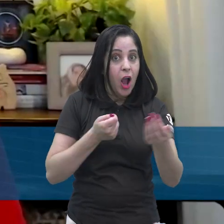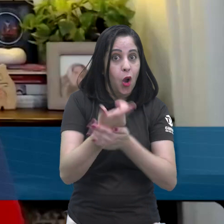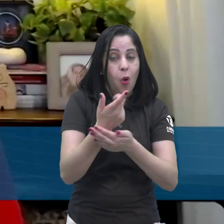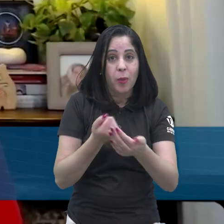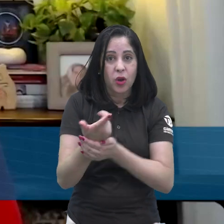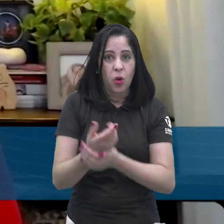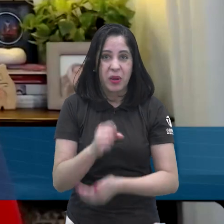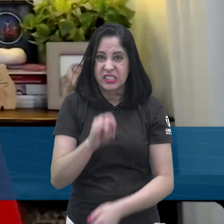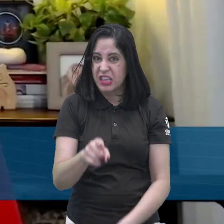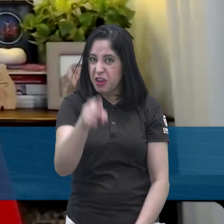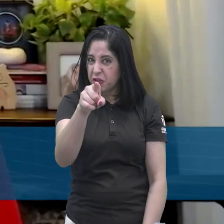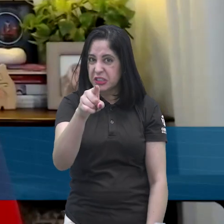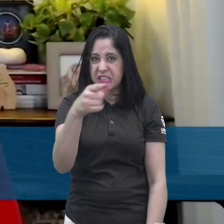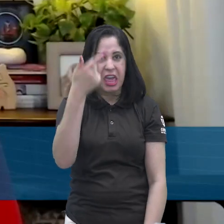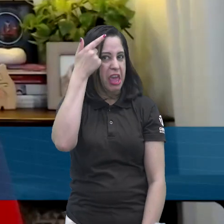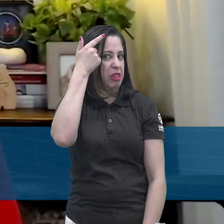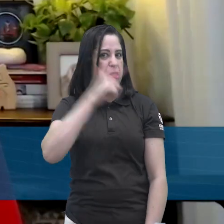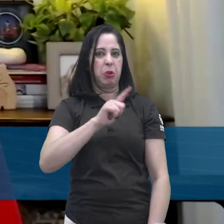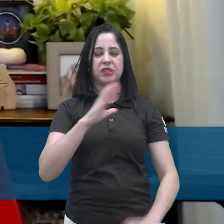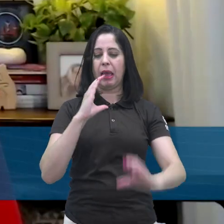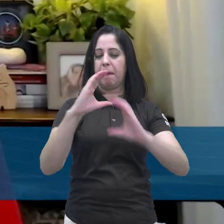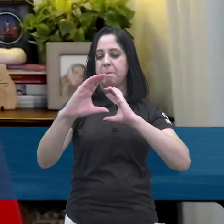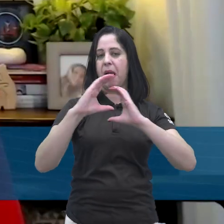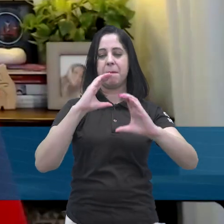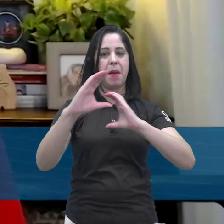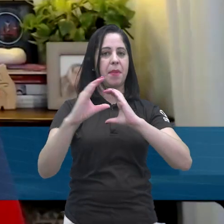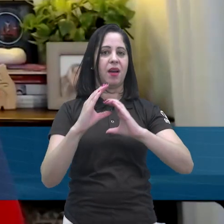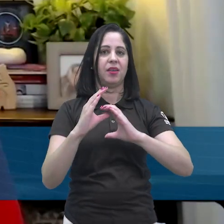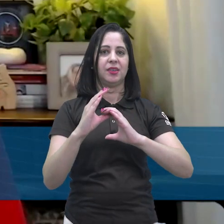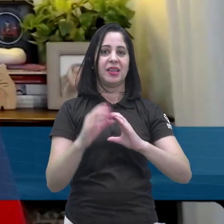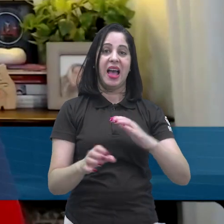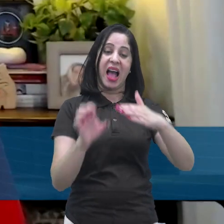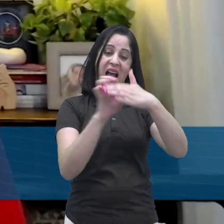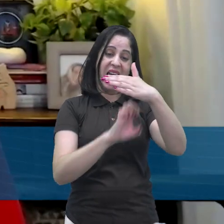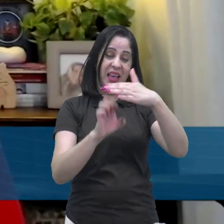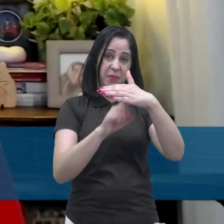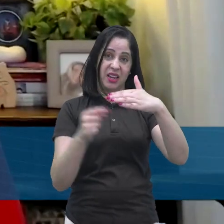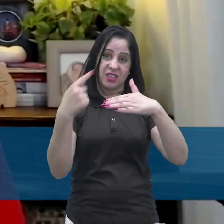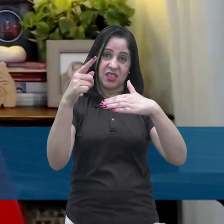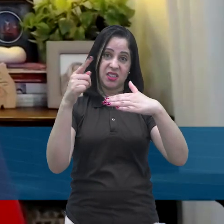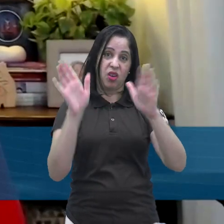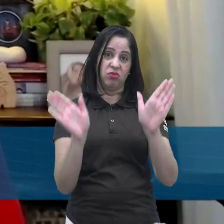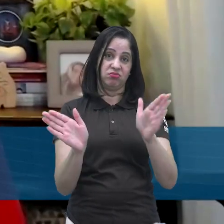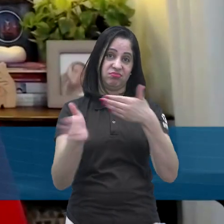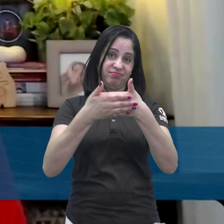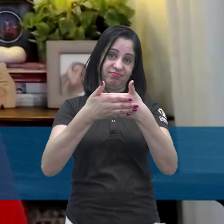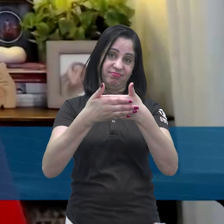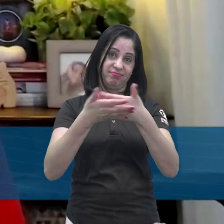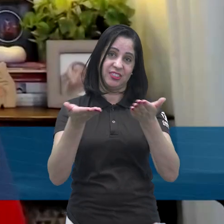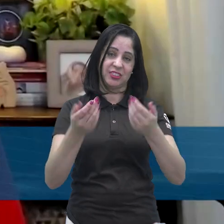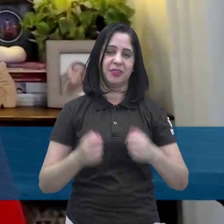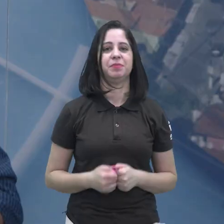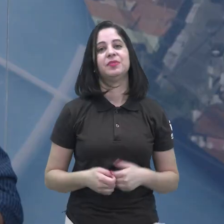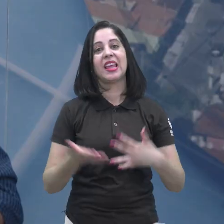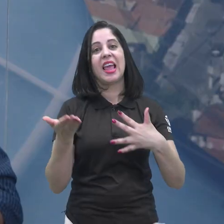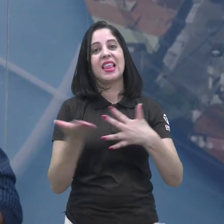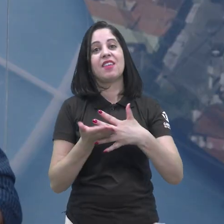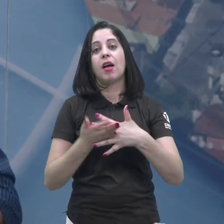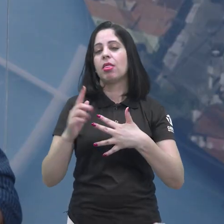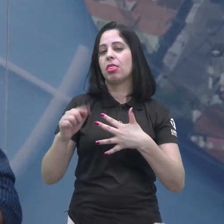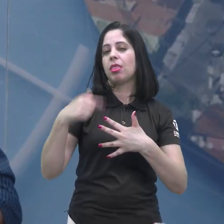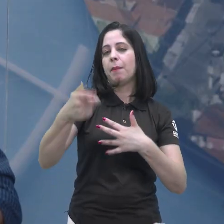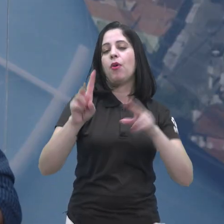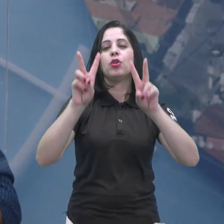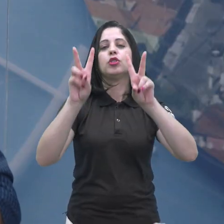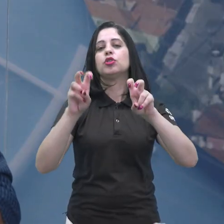do momento que você não sabe se comunicar com ela por aqui, muito provavelmente você vai morrer, a sua empresa vai morrer. E no próximo